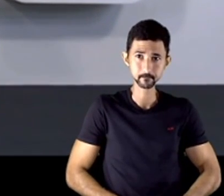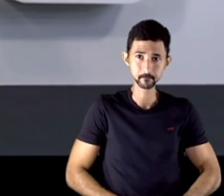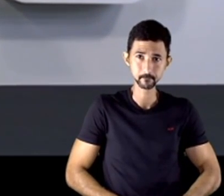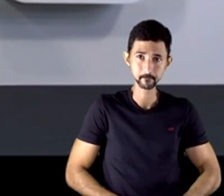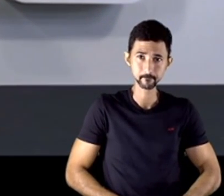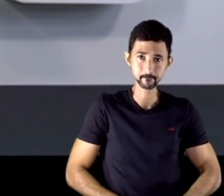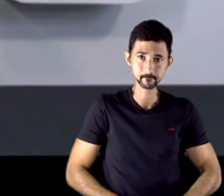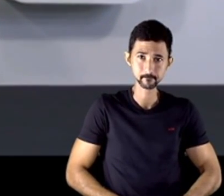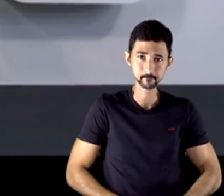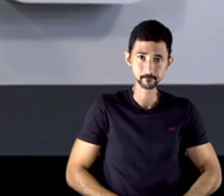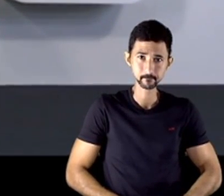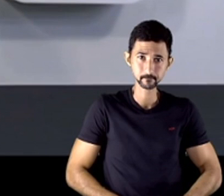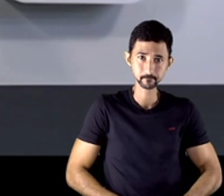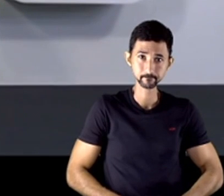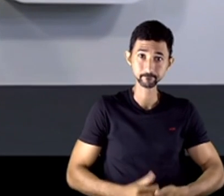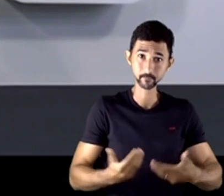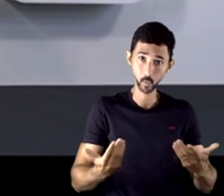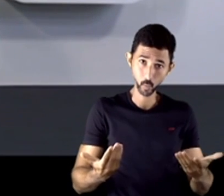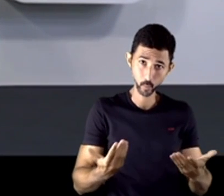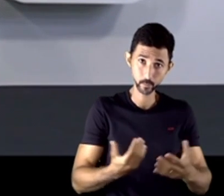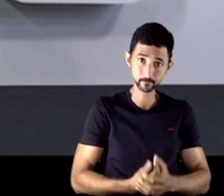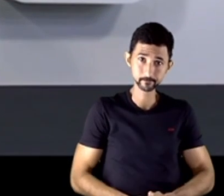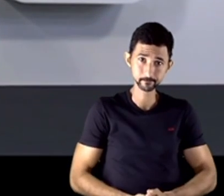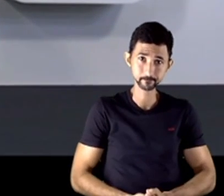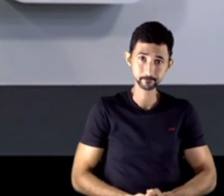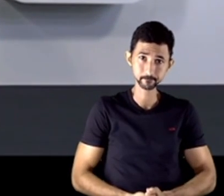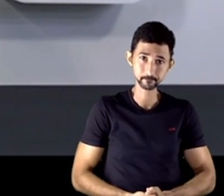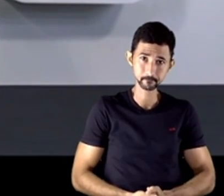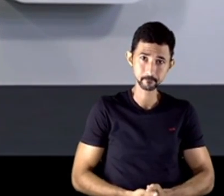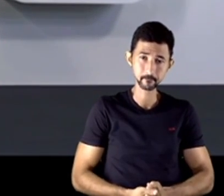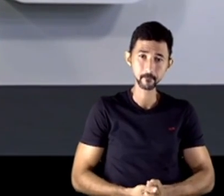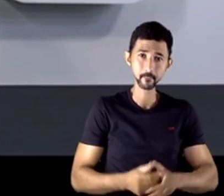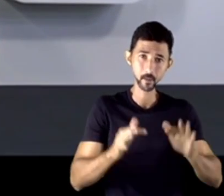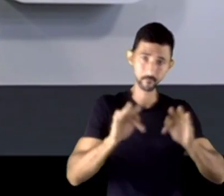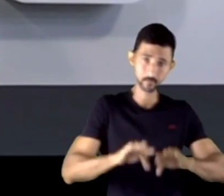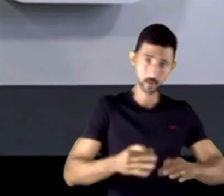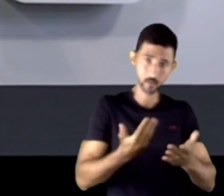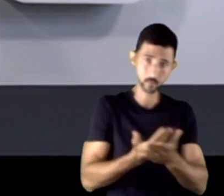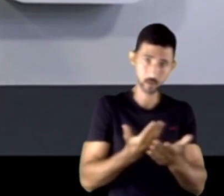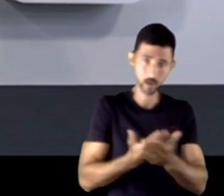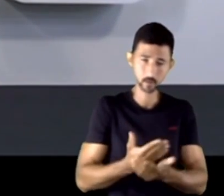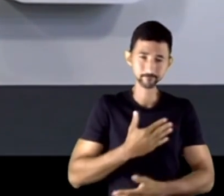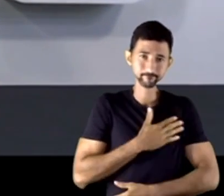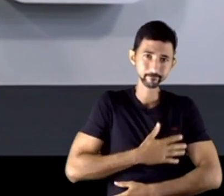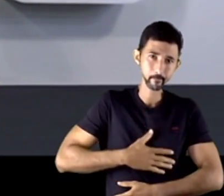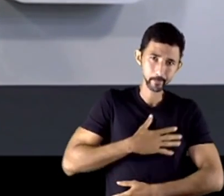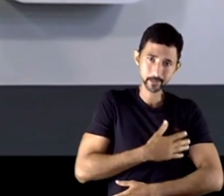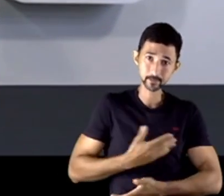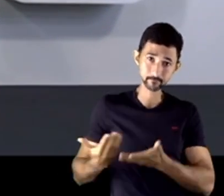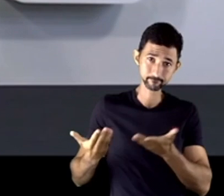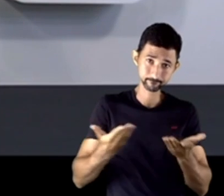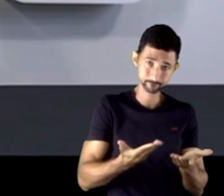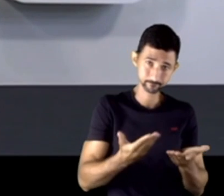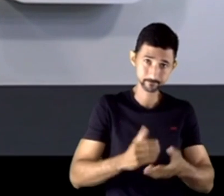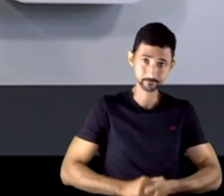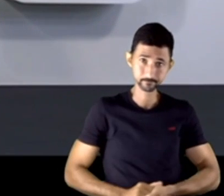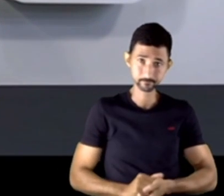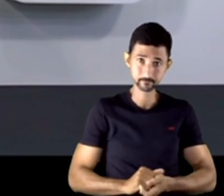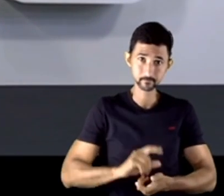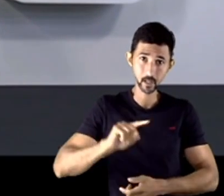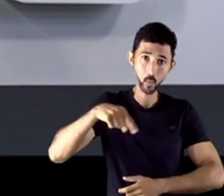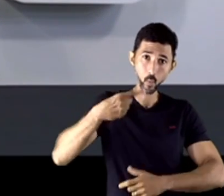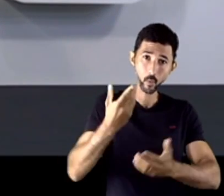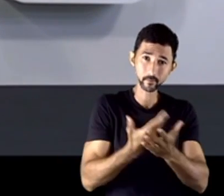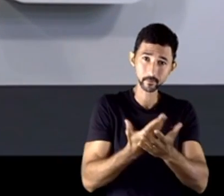Então, por hoje é só... Foi um prazer estar com vocês e até a